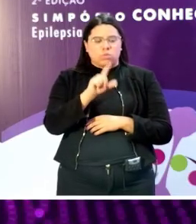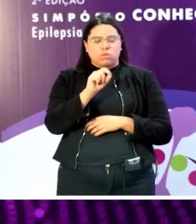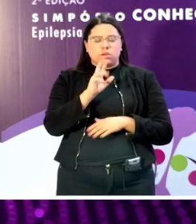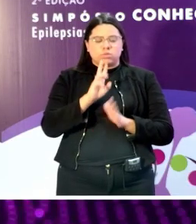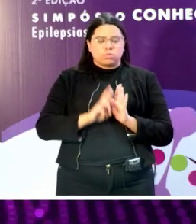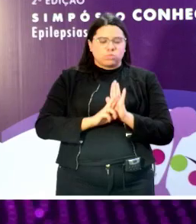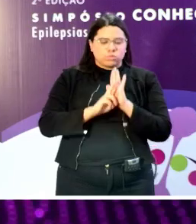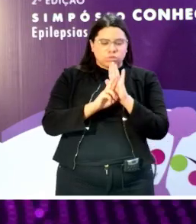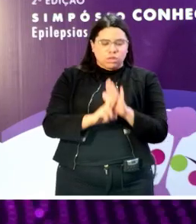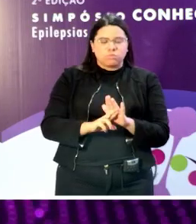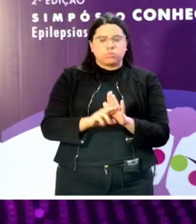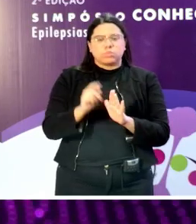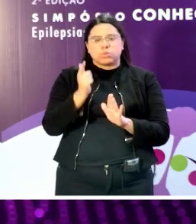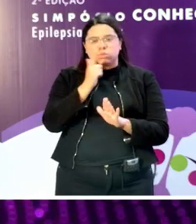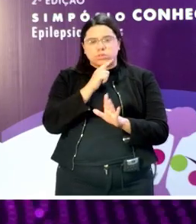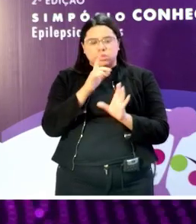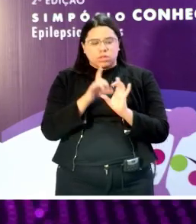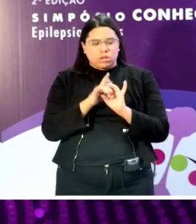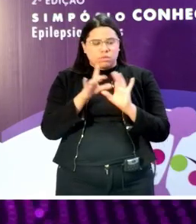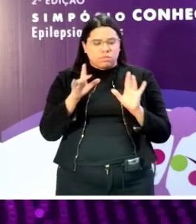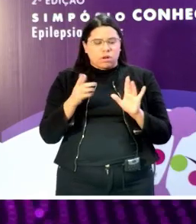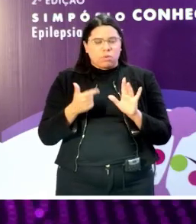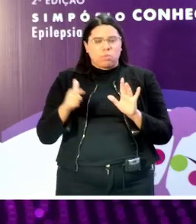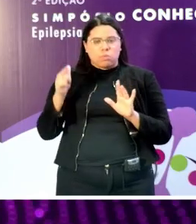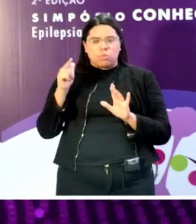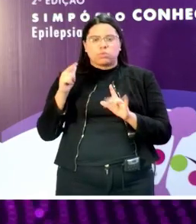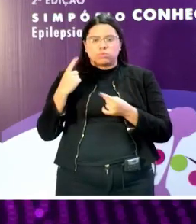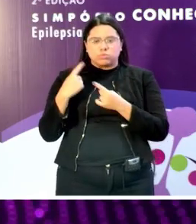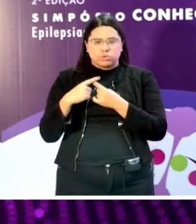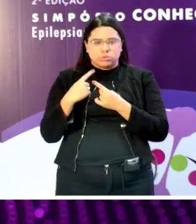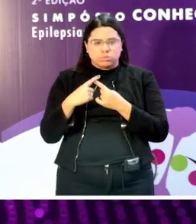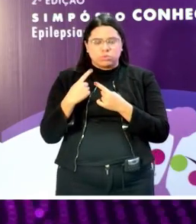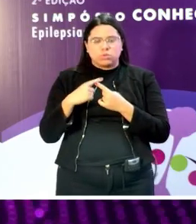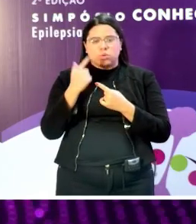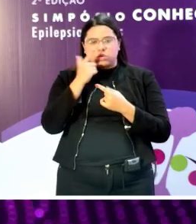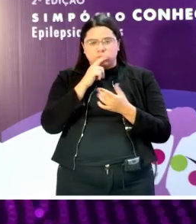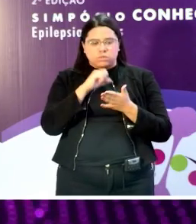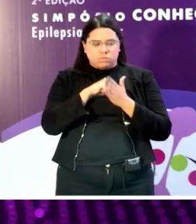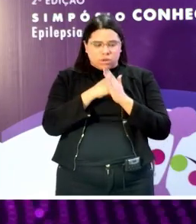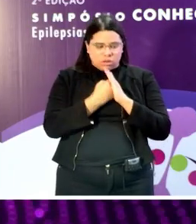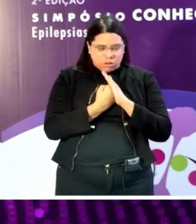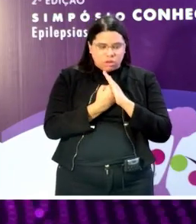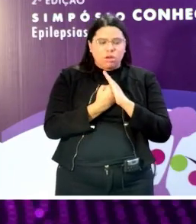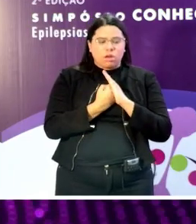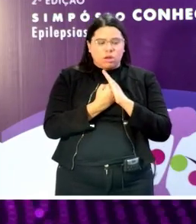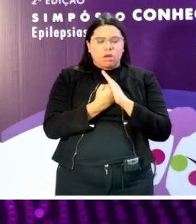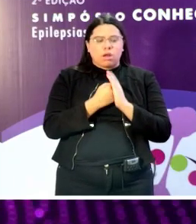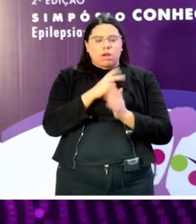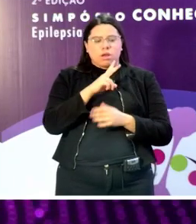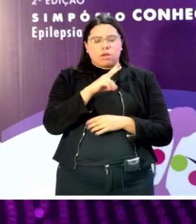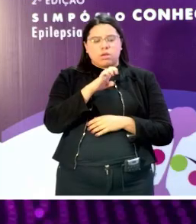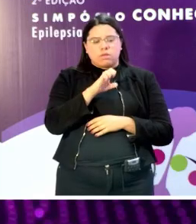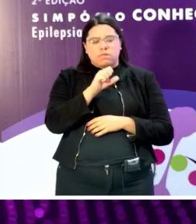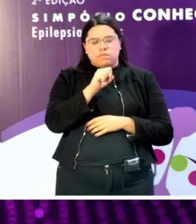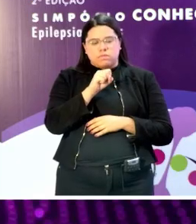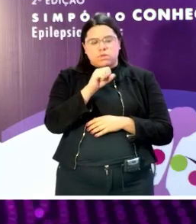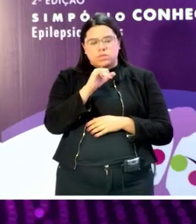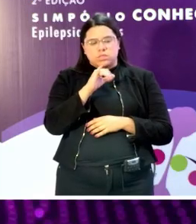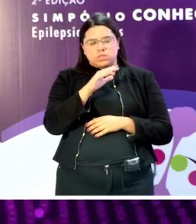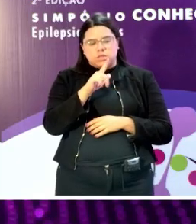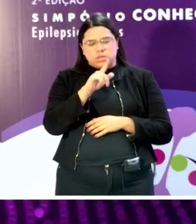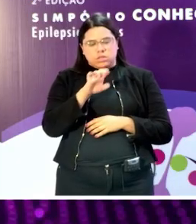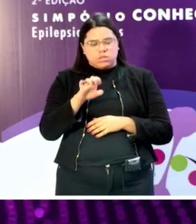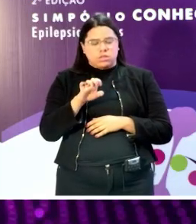né, por liberar o glutamato. Então, a gente consegue bloquear a vesícula e a gente vai liberar menos glutamato, que é